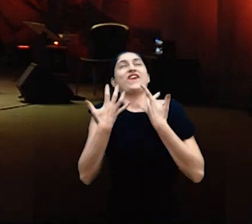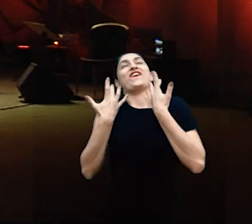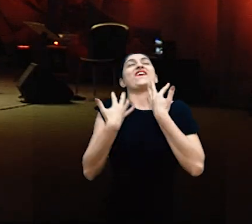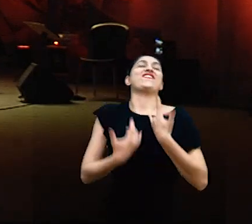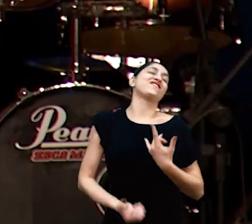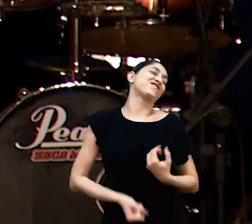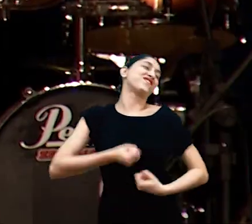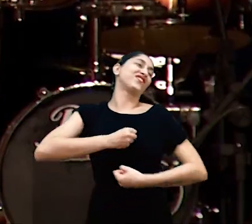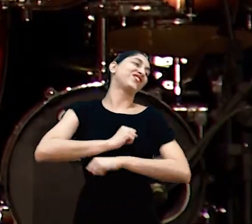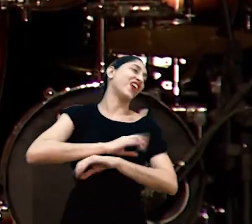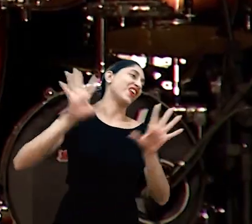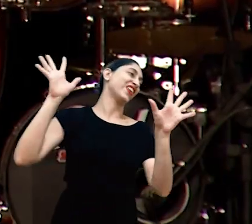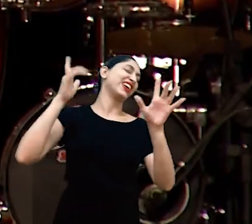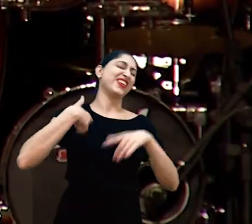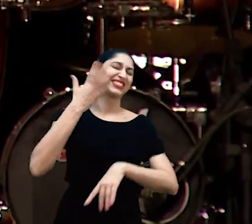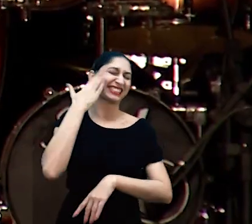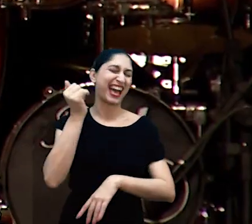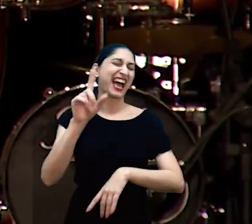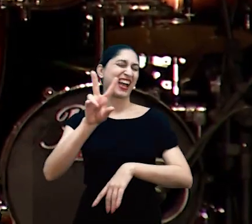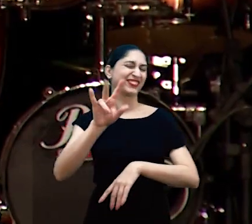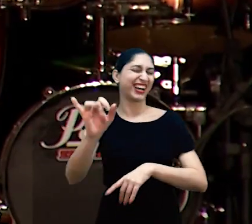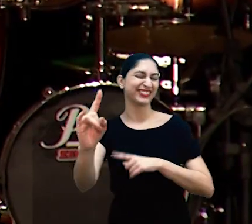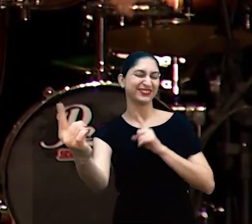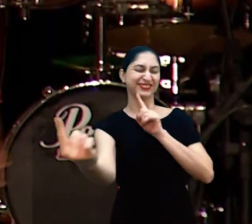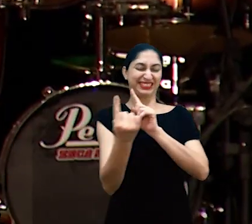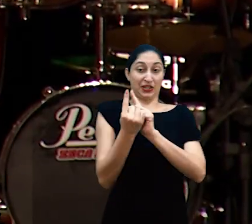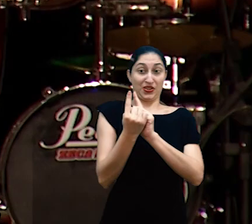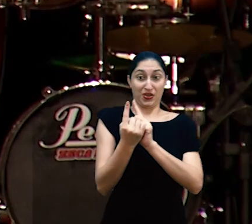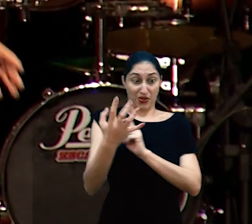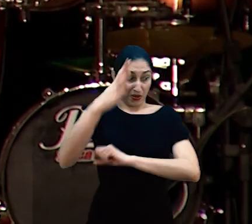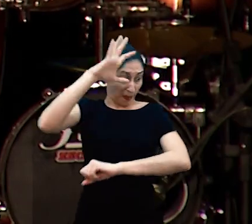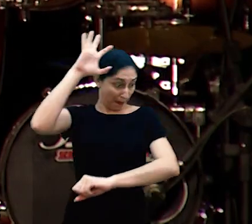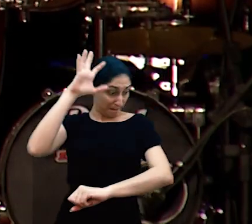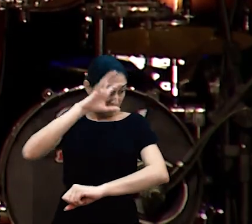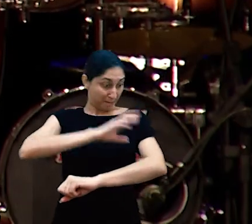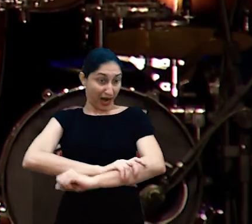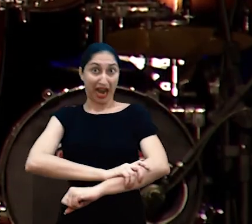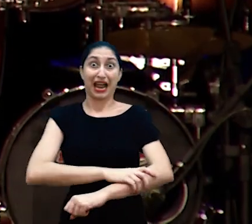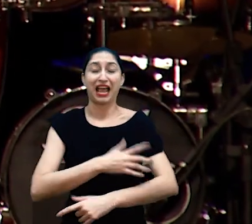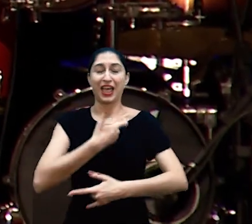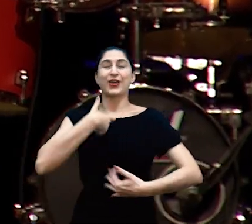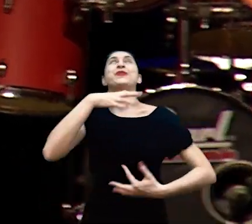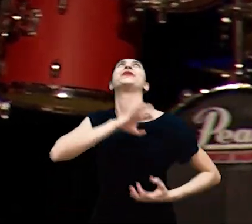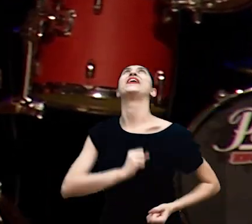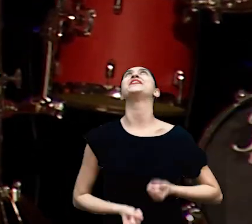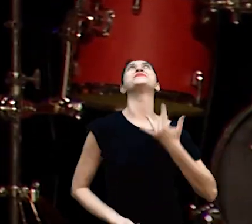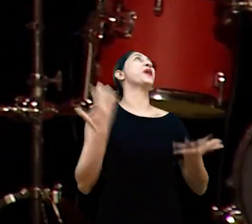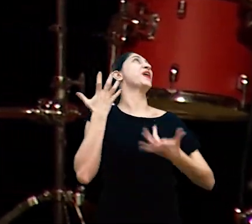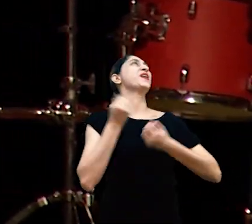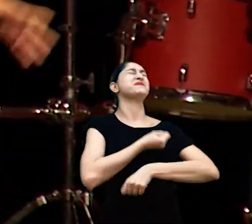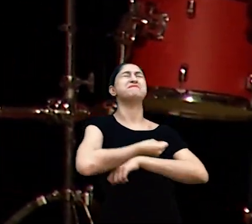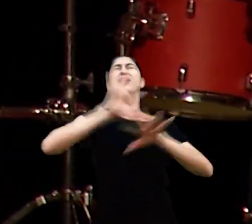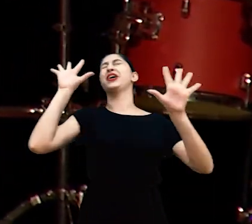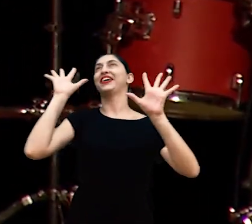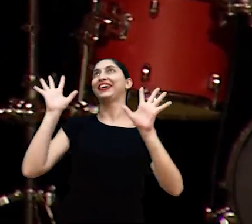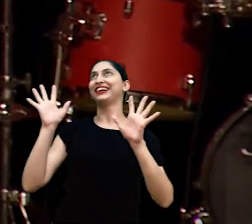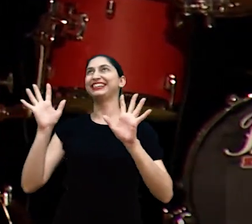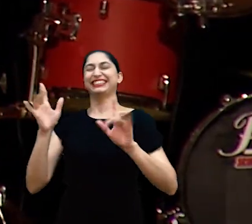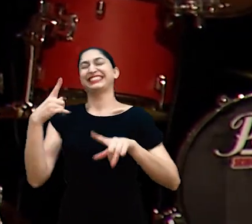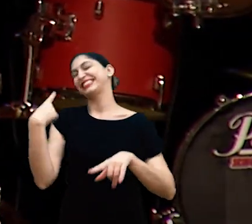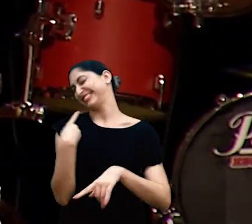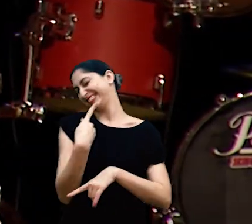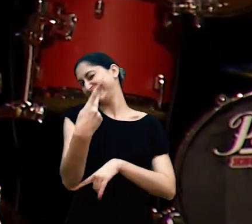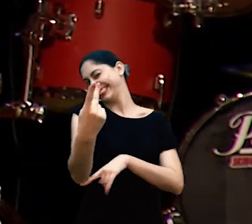mim. Sei que será um estouro se você tocar em mim. Meu